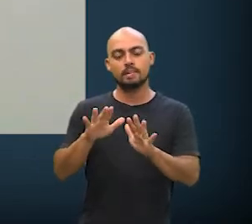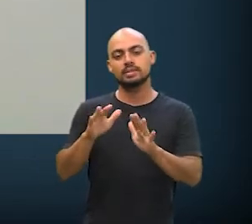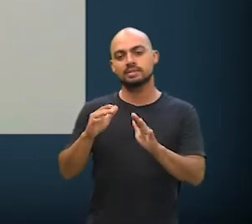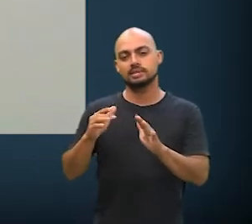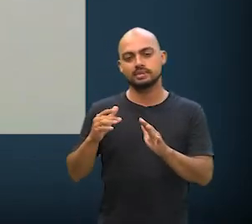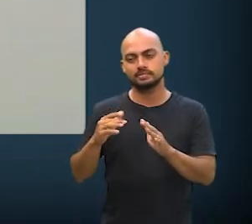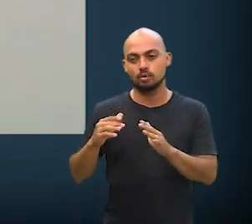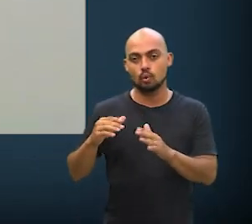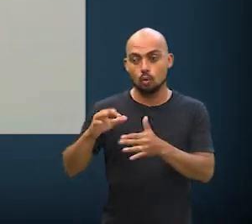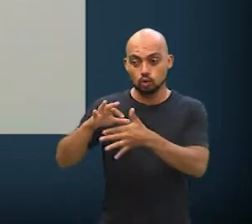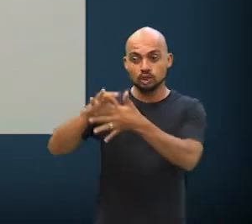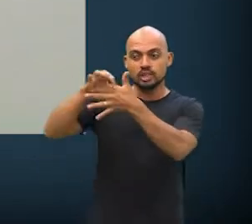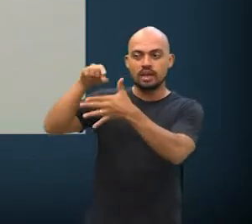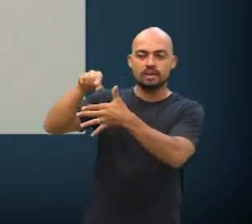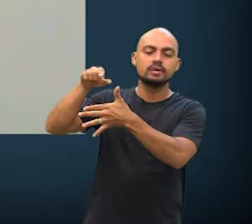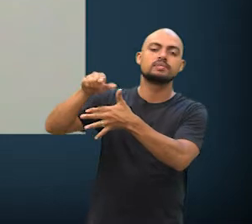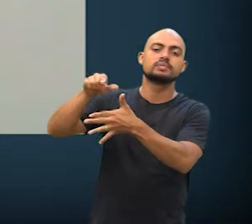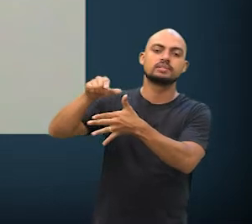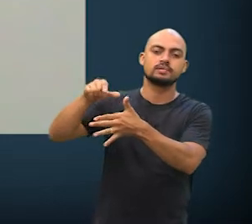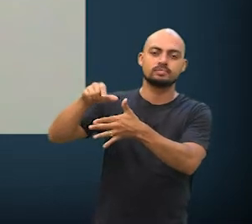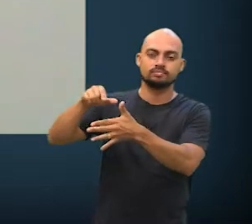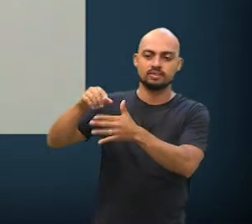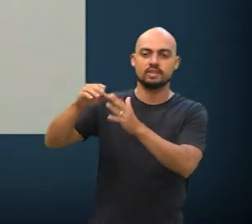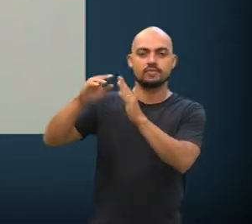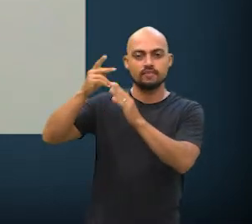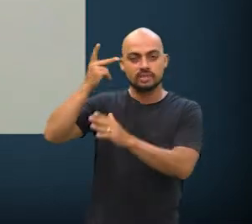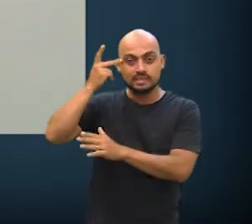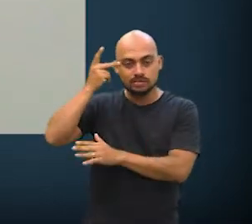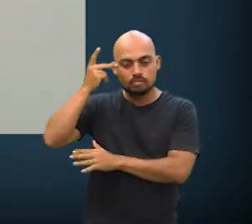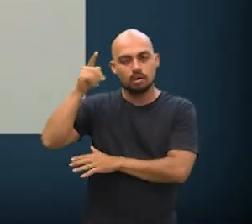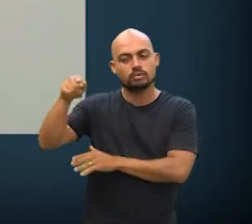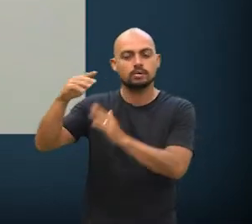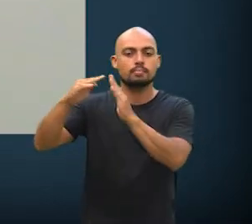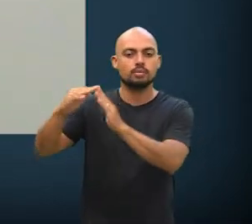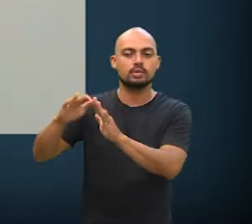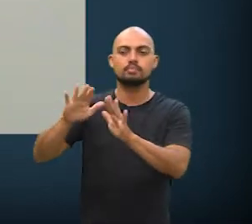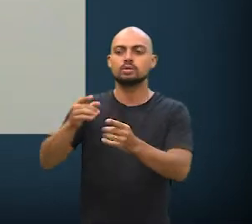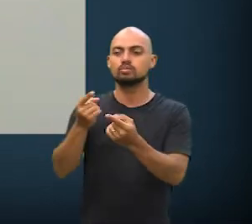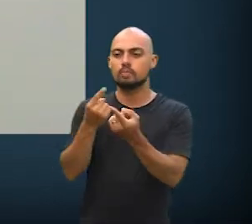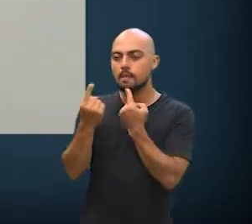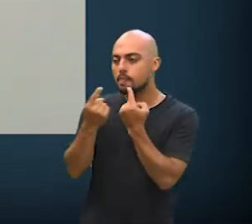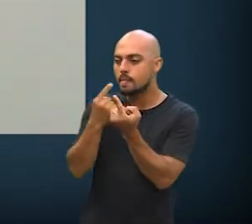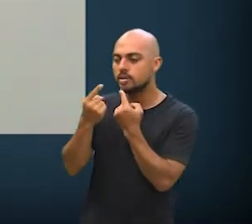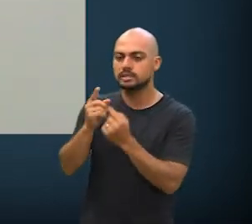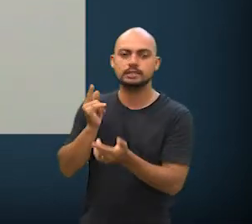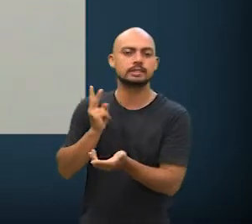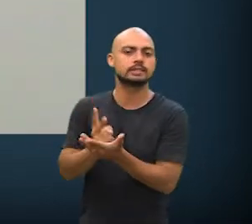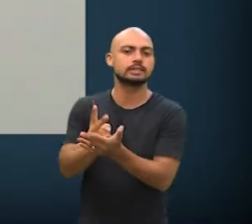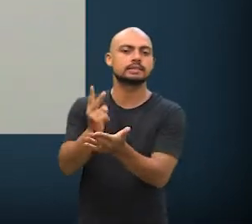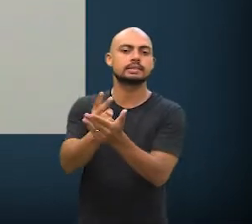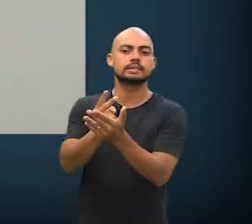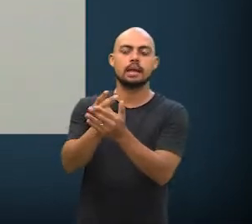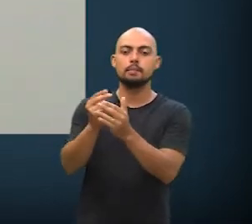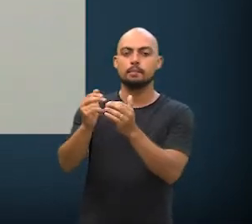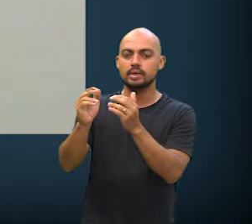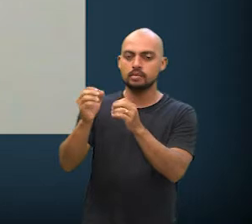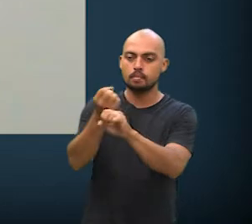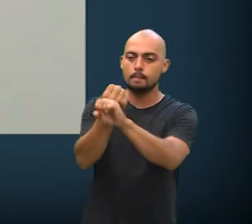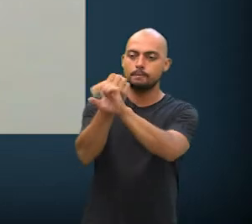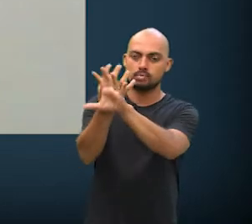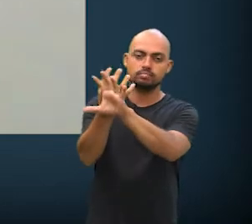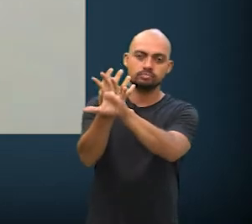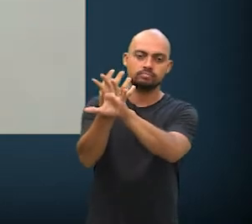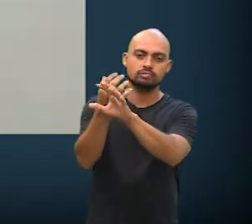Paulo, então o nosso diálogo sempre era através pela internet, né, por chat, e isso já era